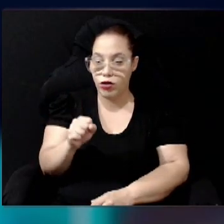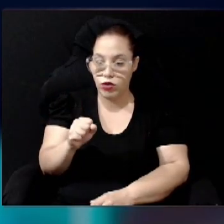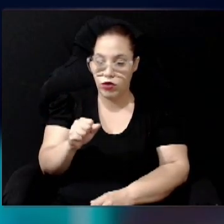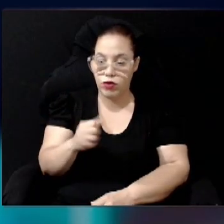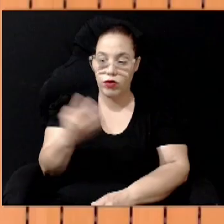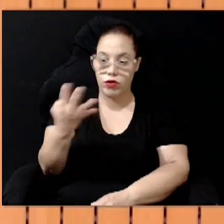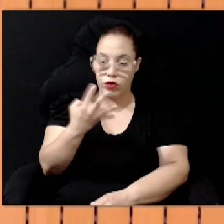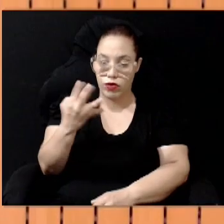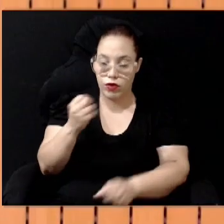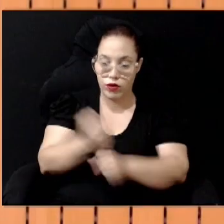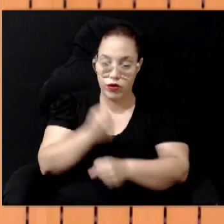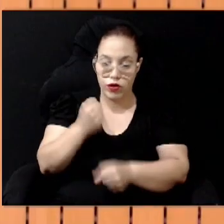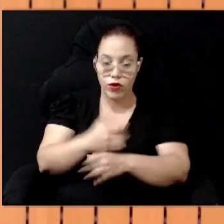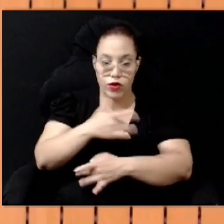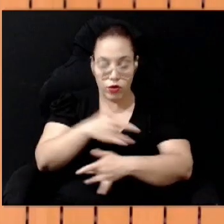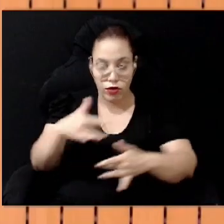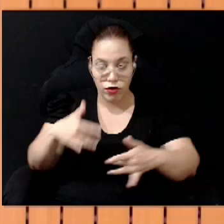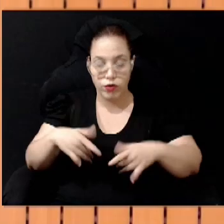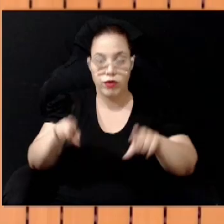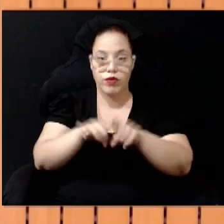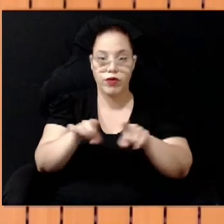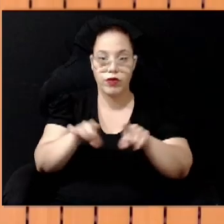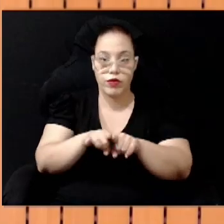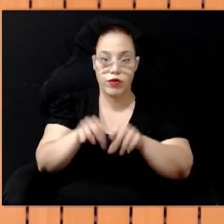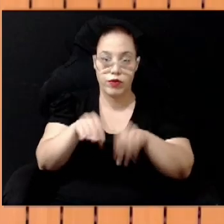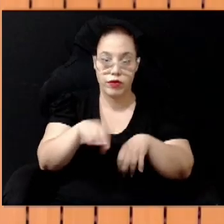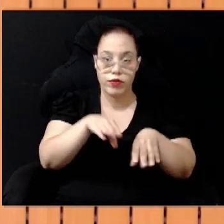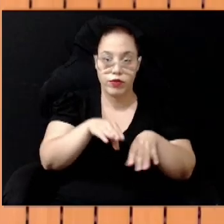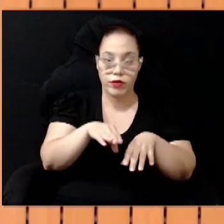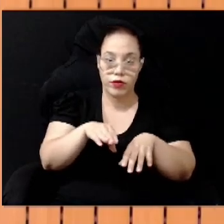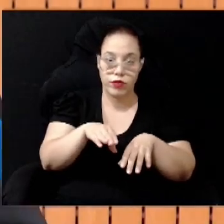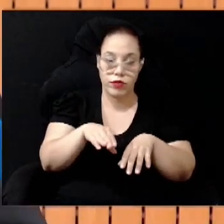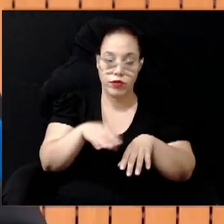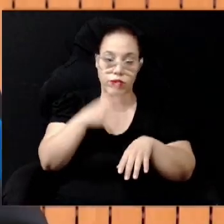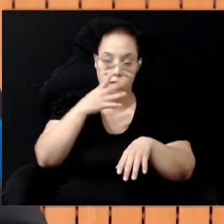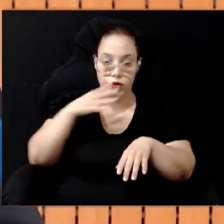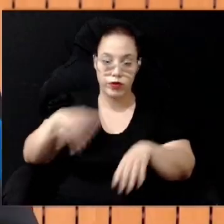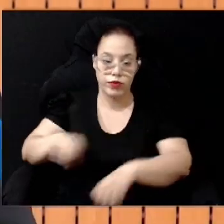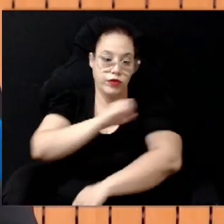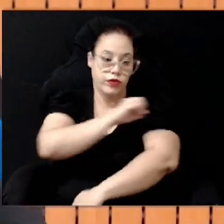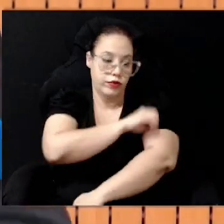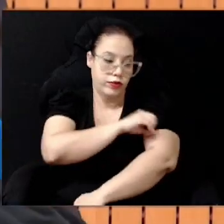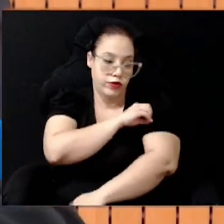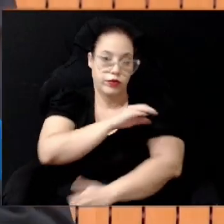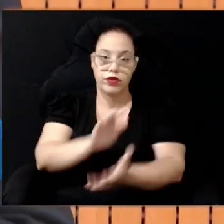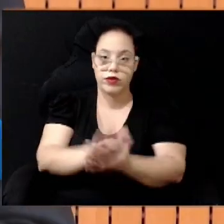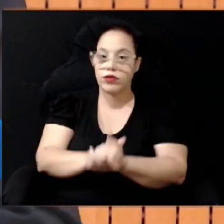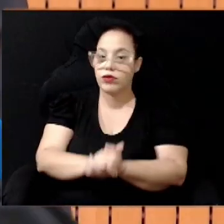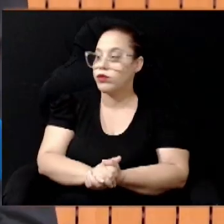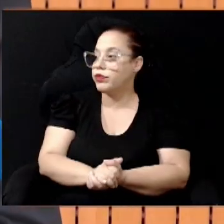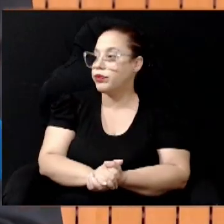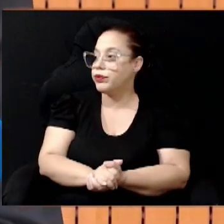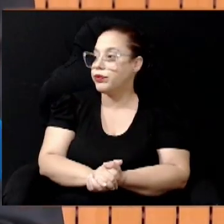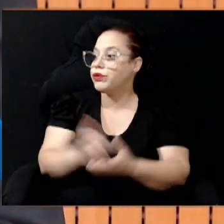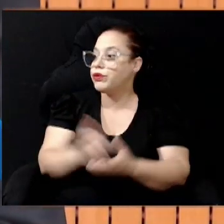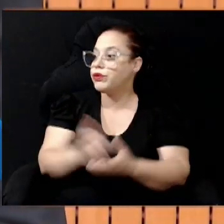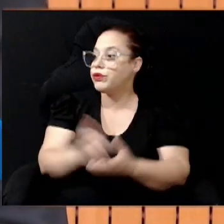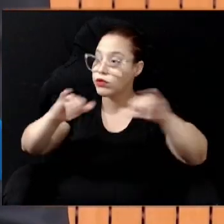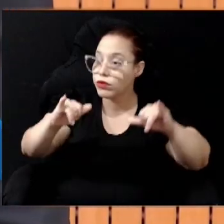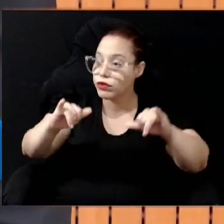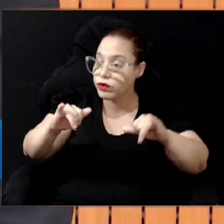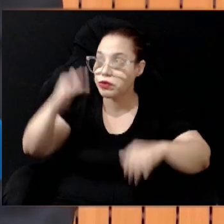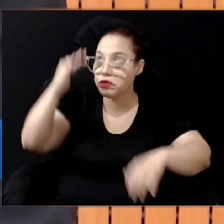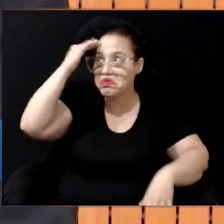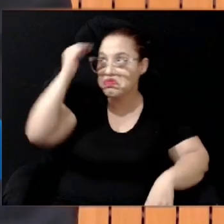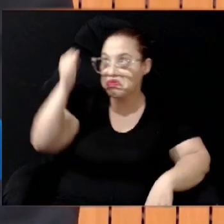área da saúde. Também atuou como agente de educação infantil em Campinas. Quero dizer que eu conheço a